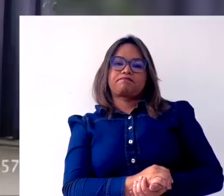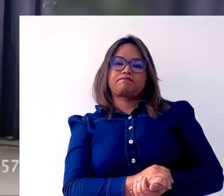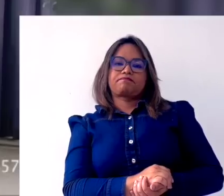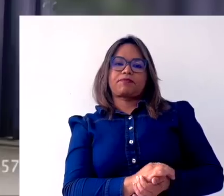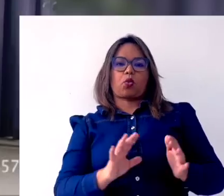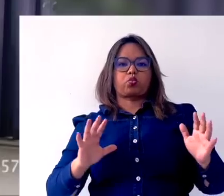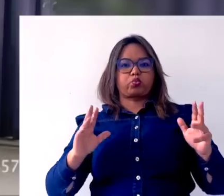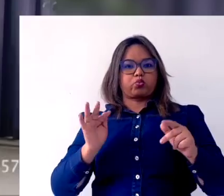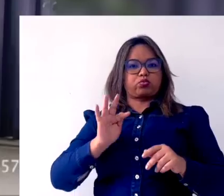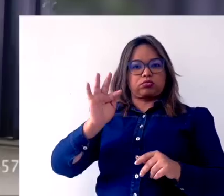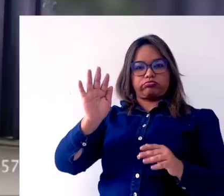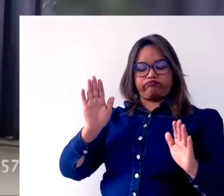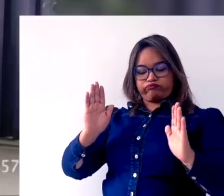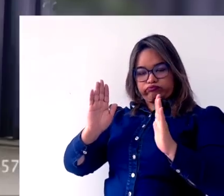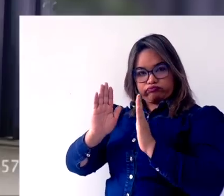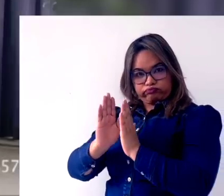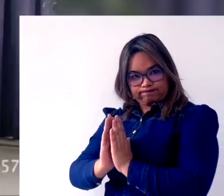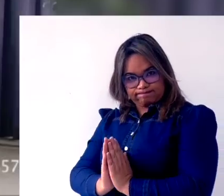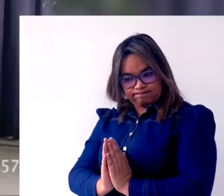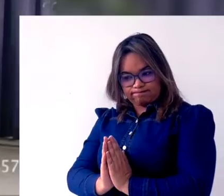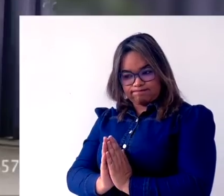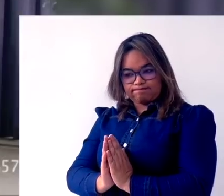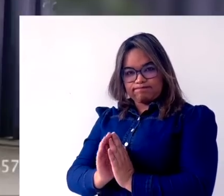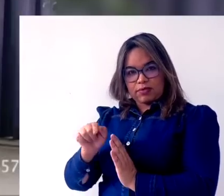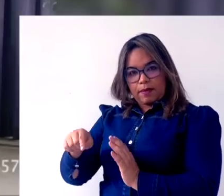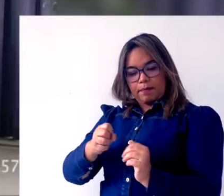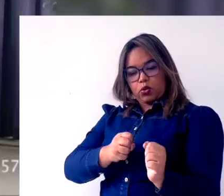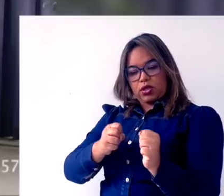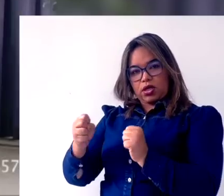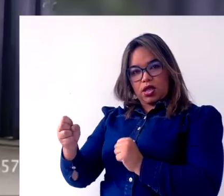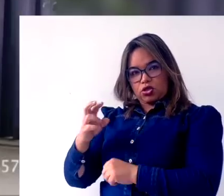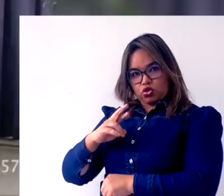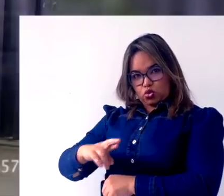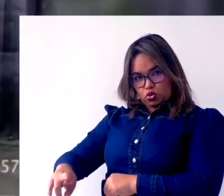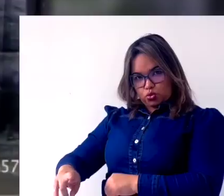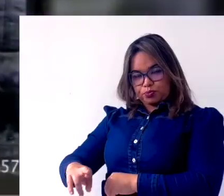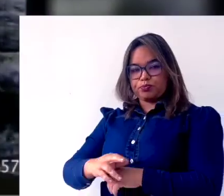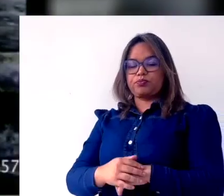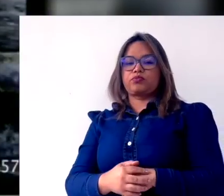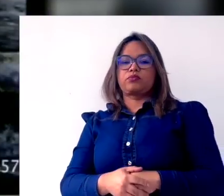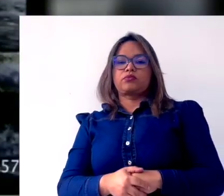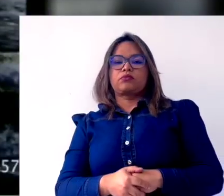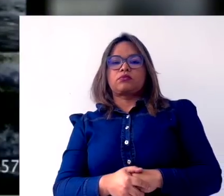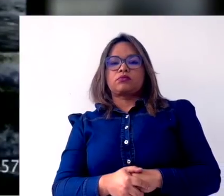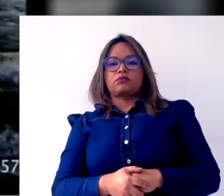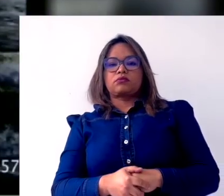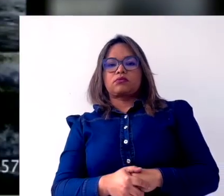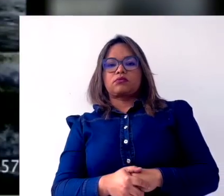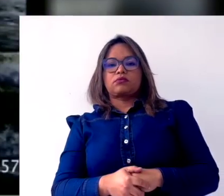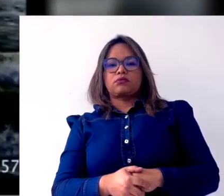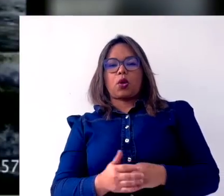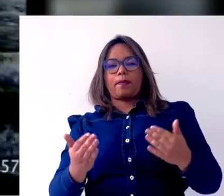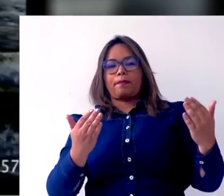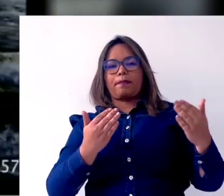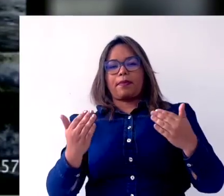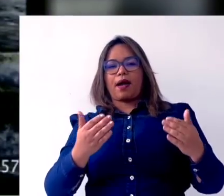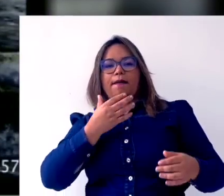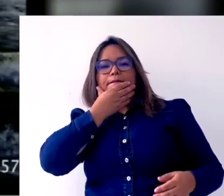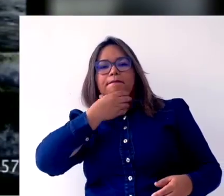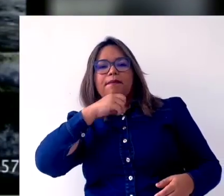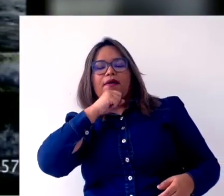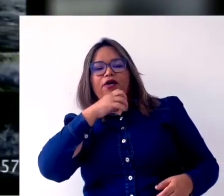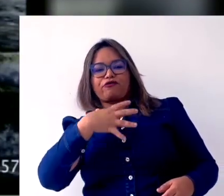a besta. Então a besta recebe adoração, e é como se houvesse aqui um sistema de pai e